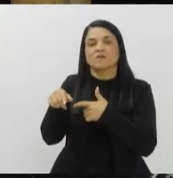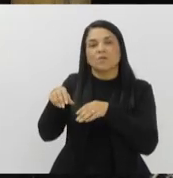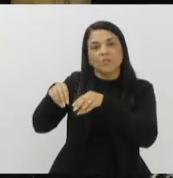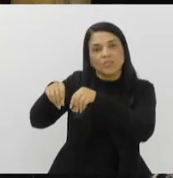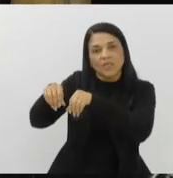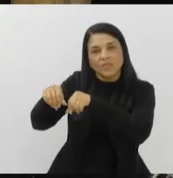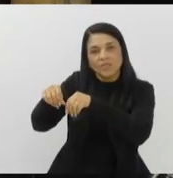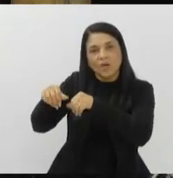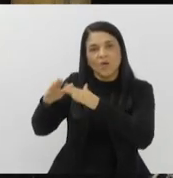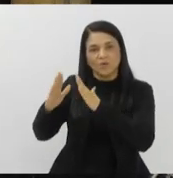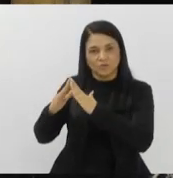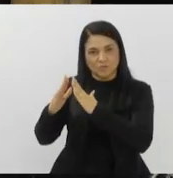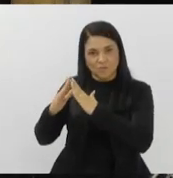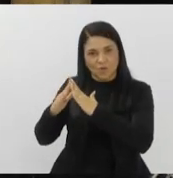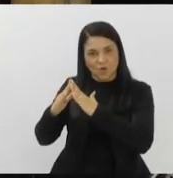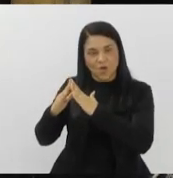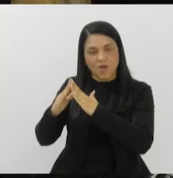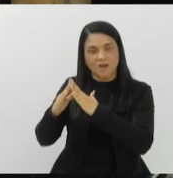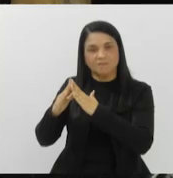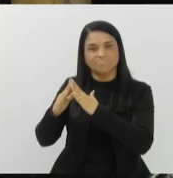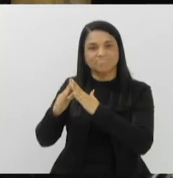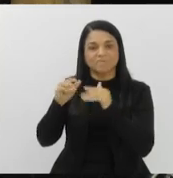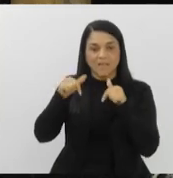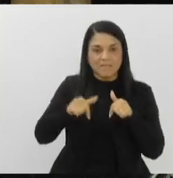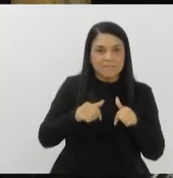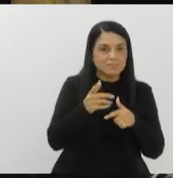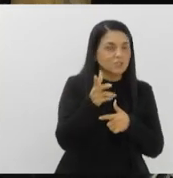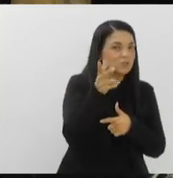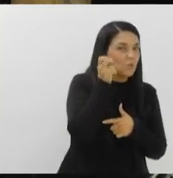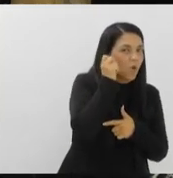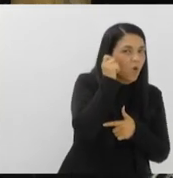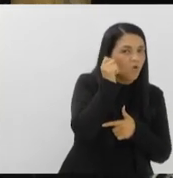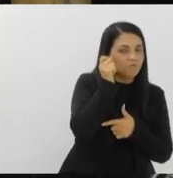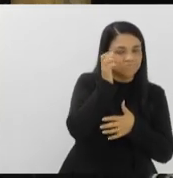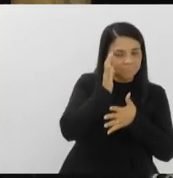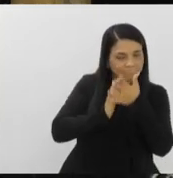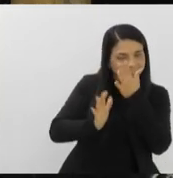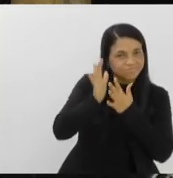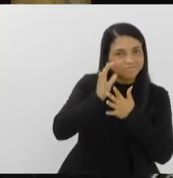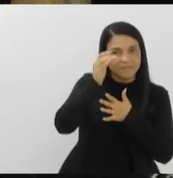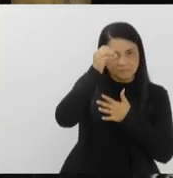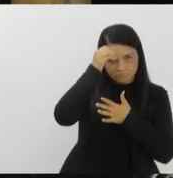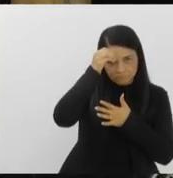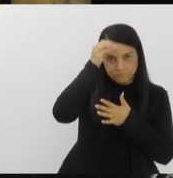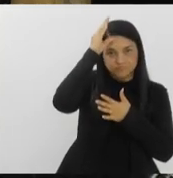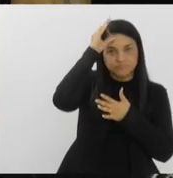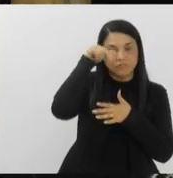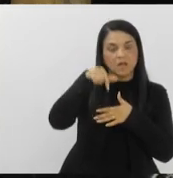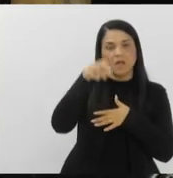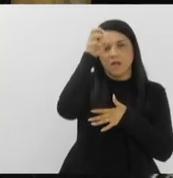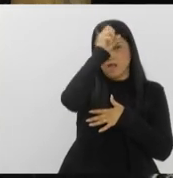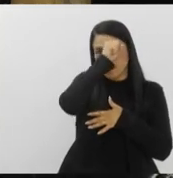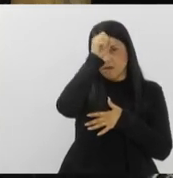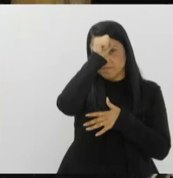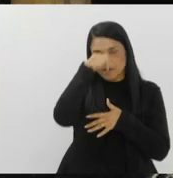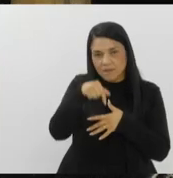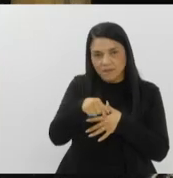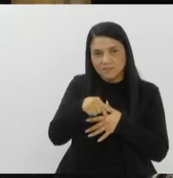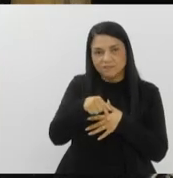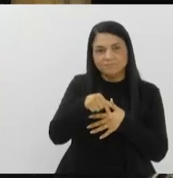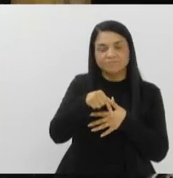de... Cada vez que a gente vai e leva um pouco mais de coisas que a gente aprende aqui e